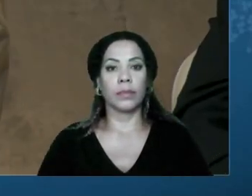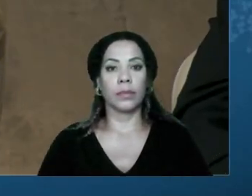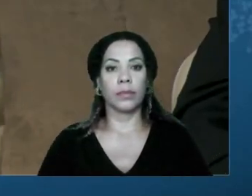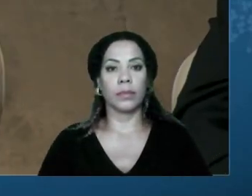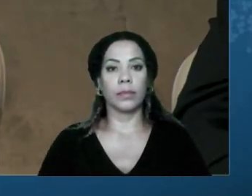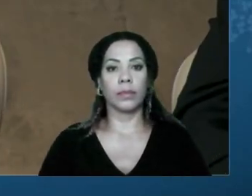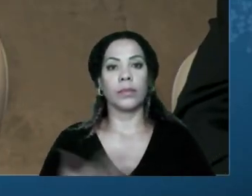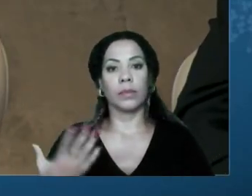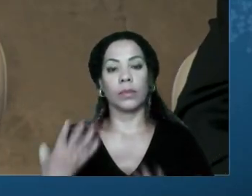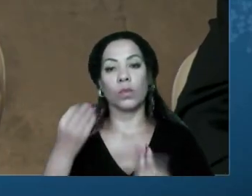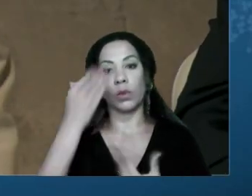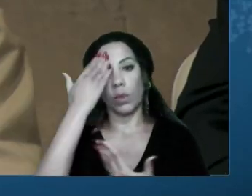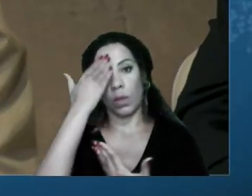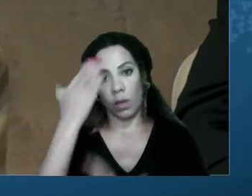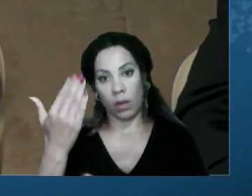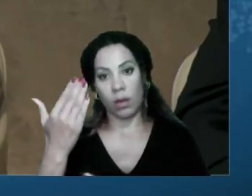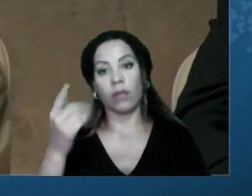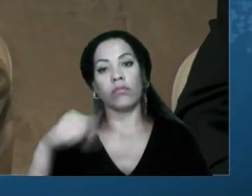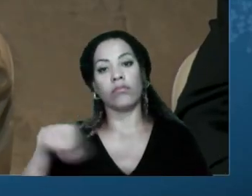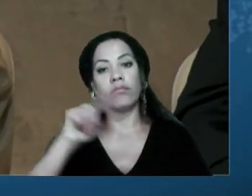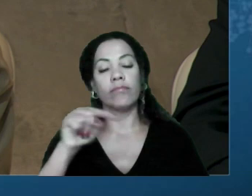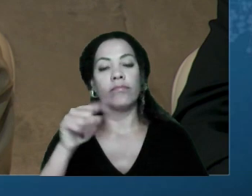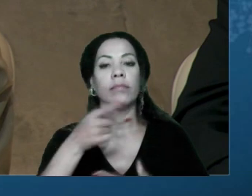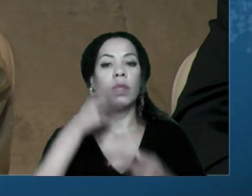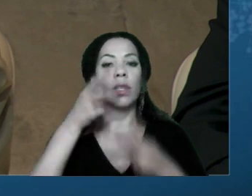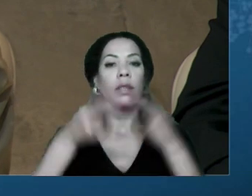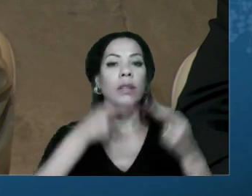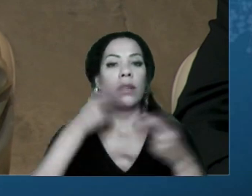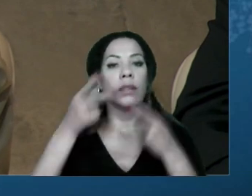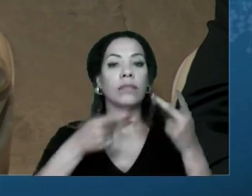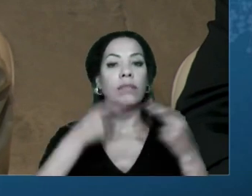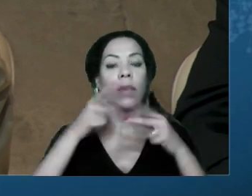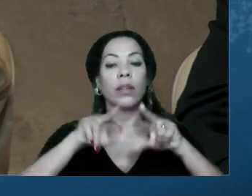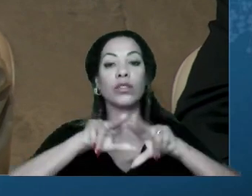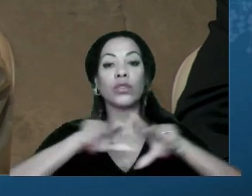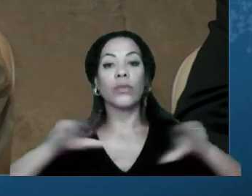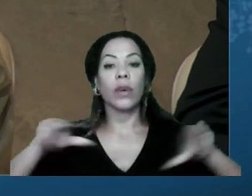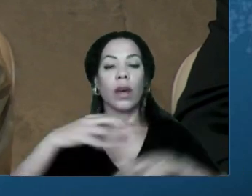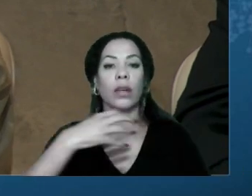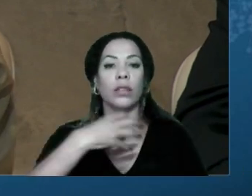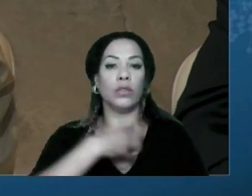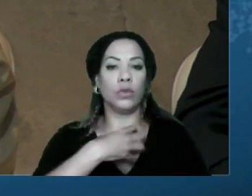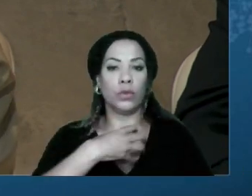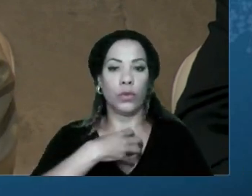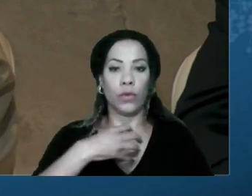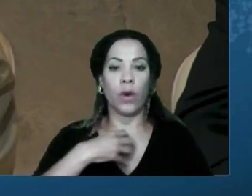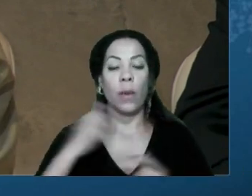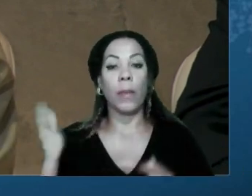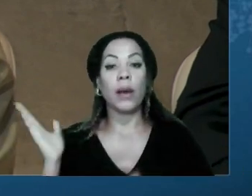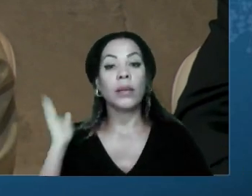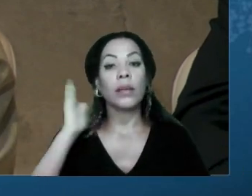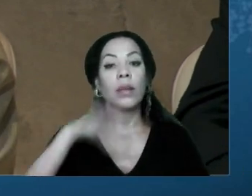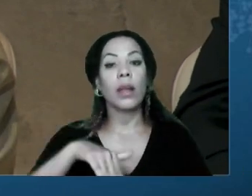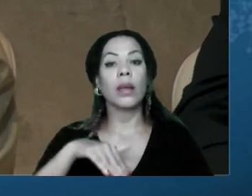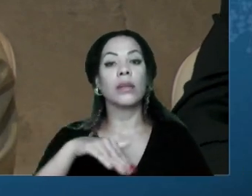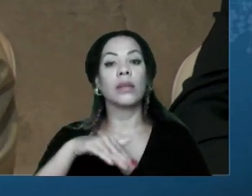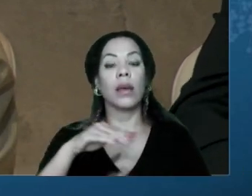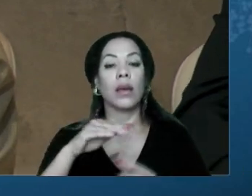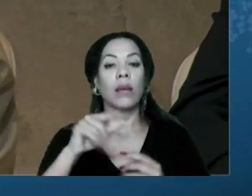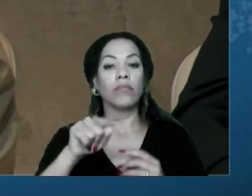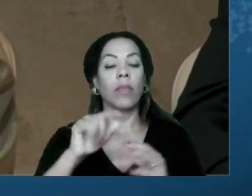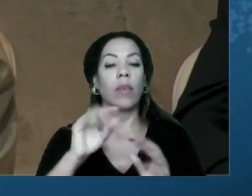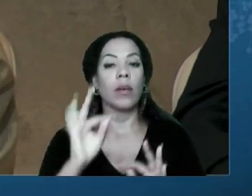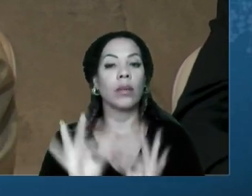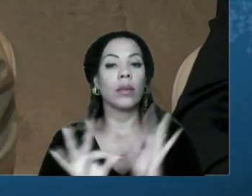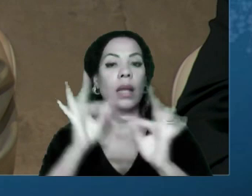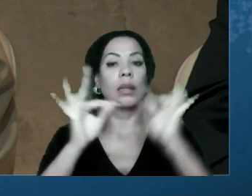Muito obrigado por falar justamente das várias maneiras de trazer essas terapias avançadas